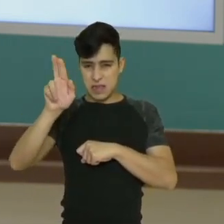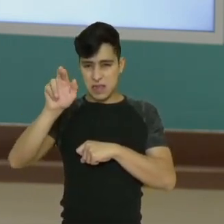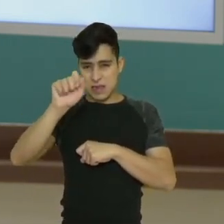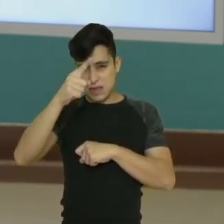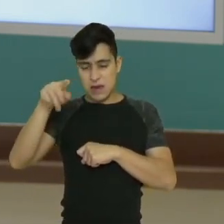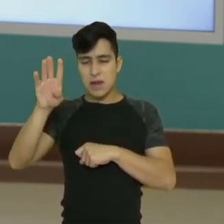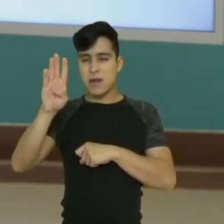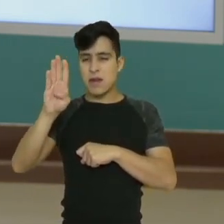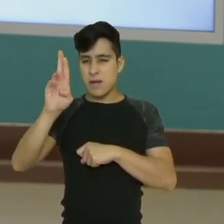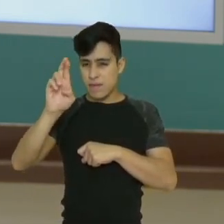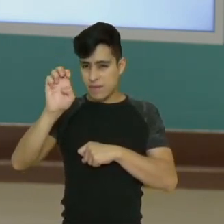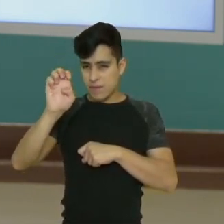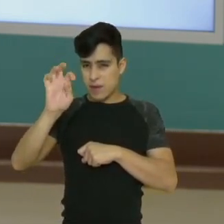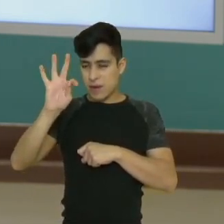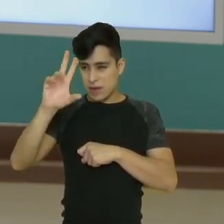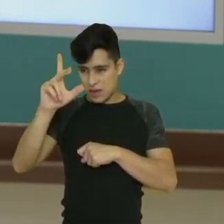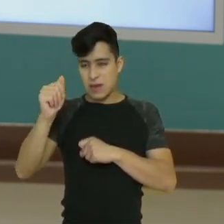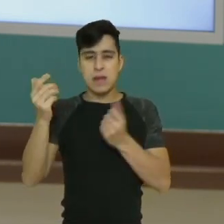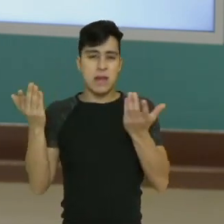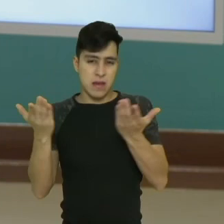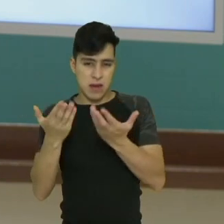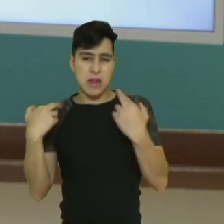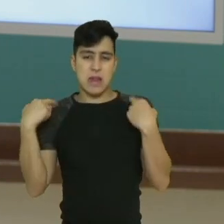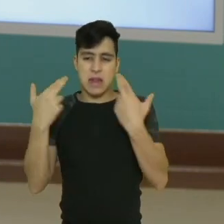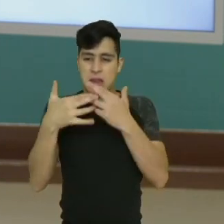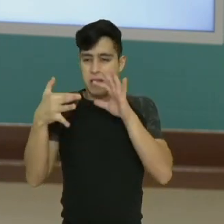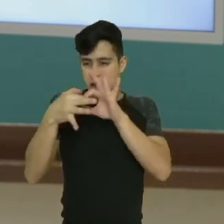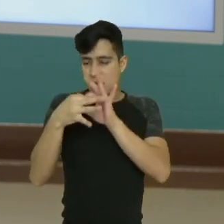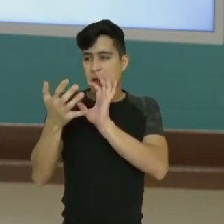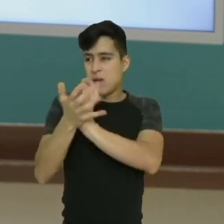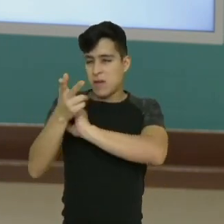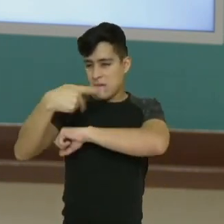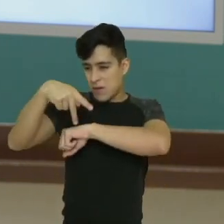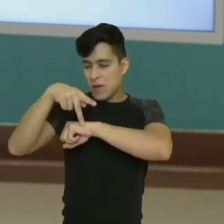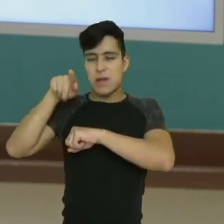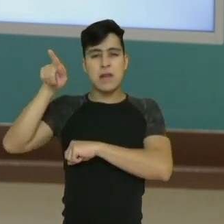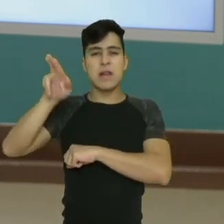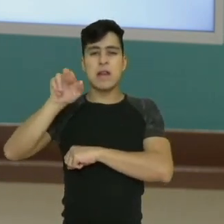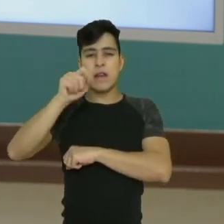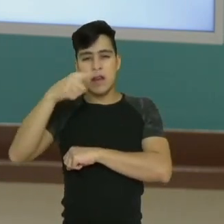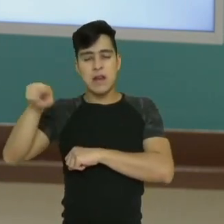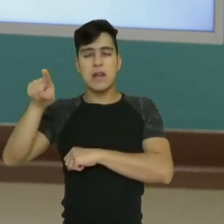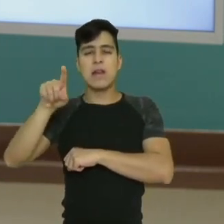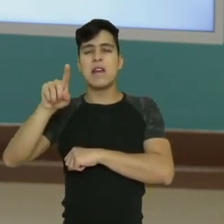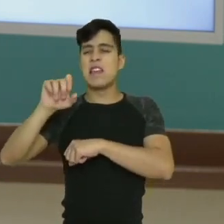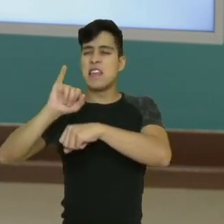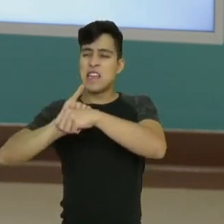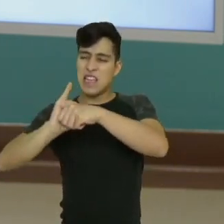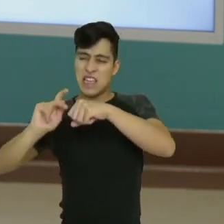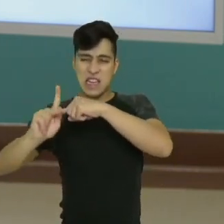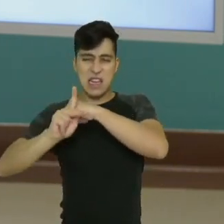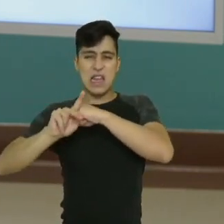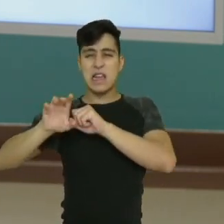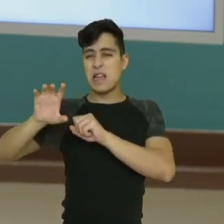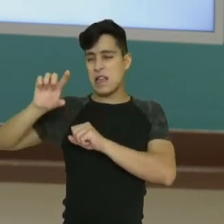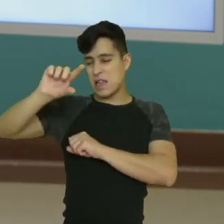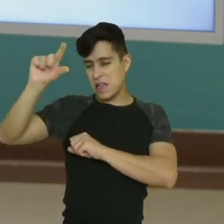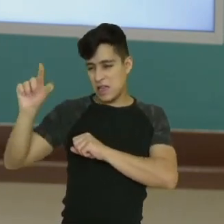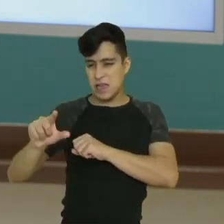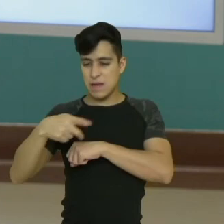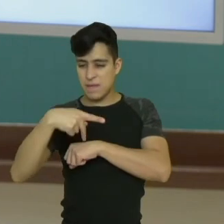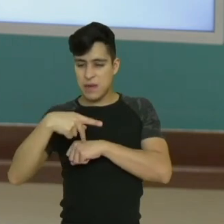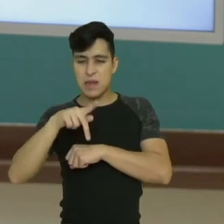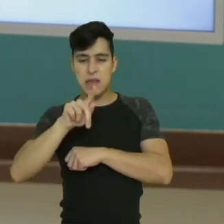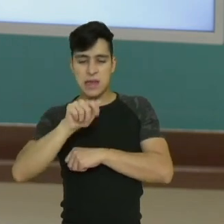que atualmente se chama Reino Unido, é um grupo de países. A Grã-Bretanha na verdade é o grupo de ilha, é uma ilha, né, formada ali por países